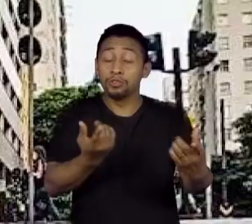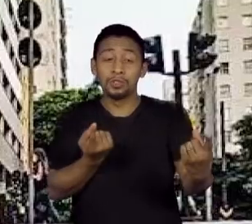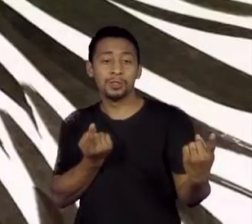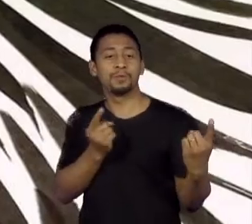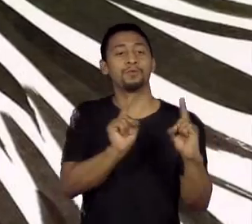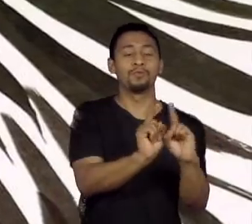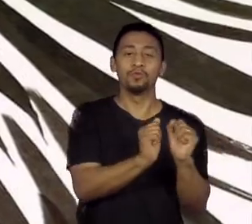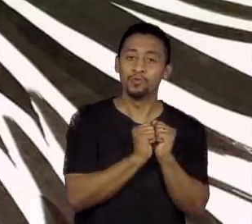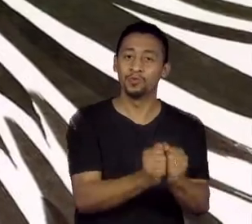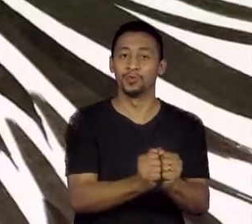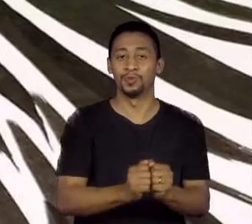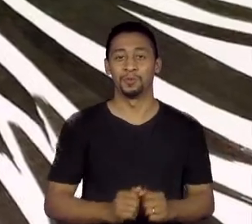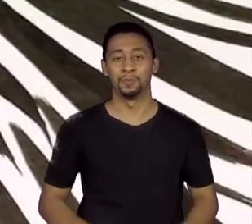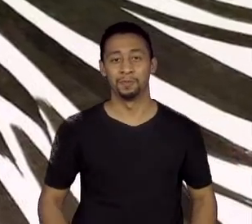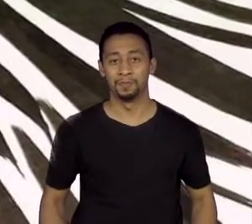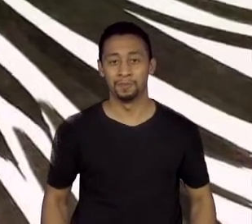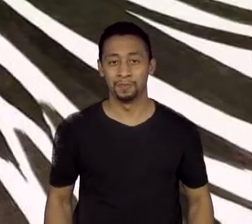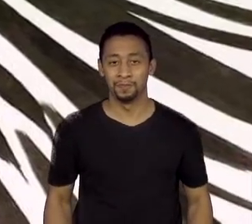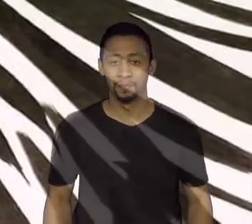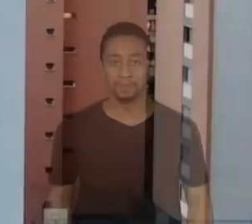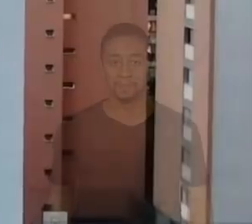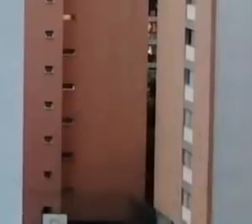juntos.